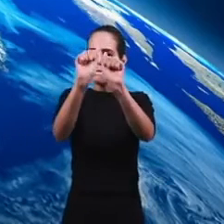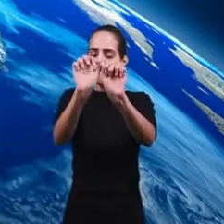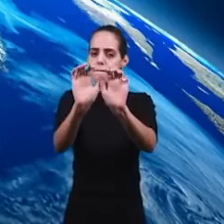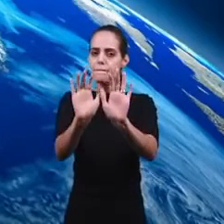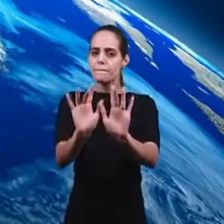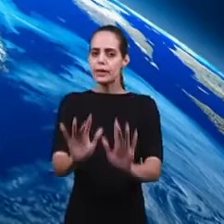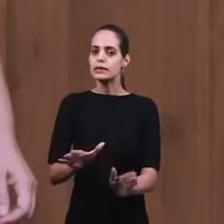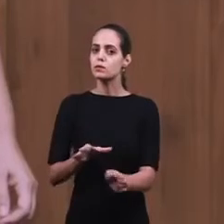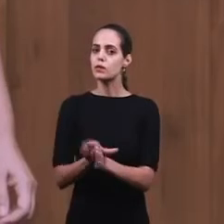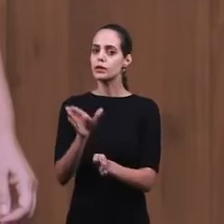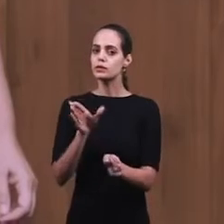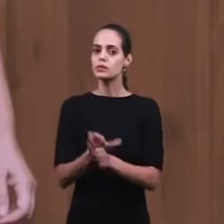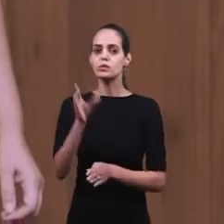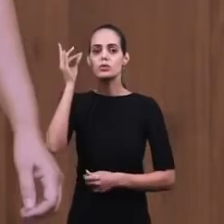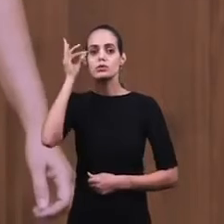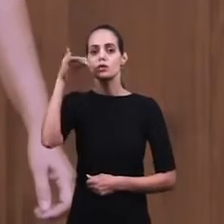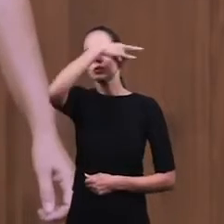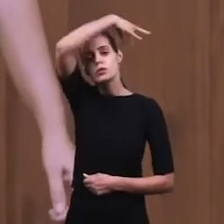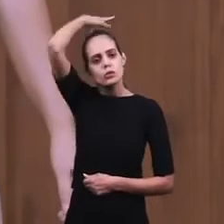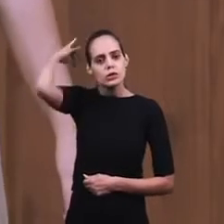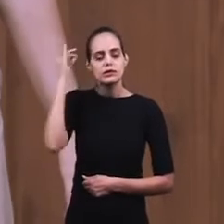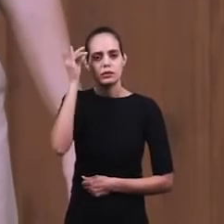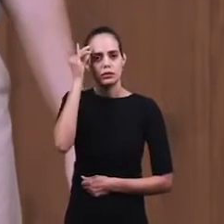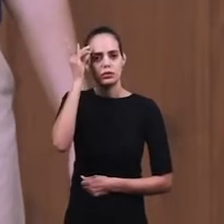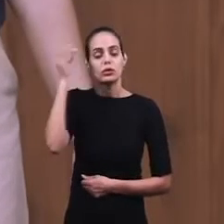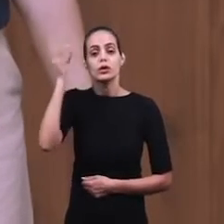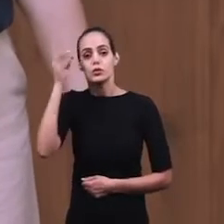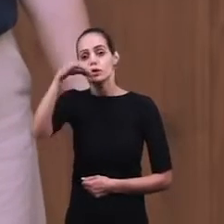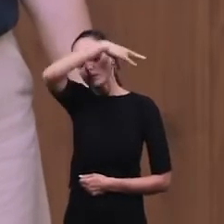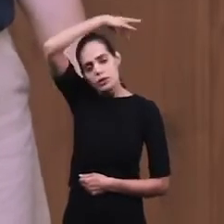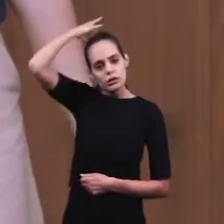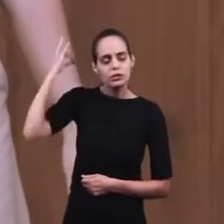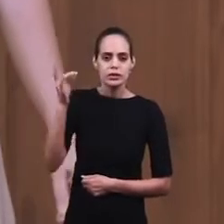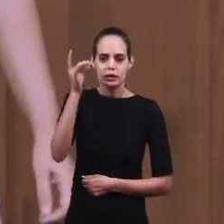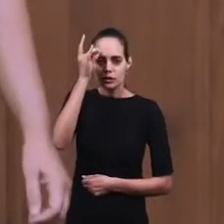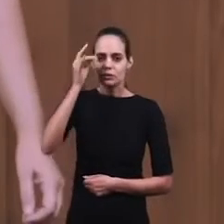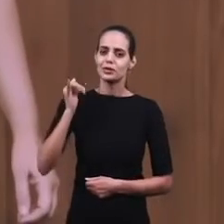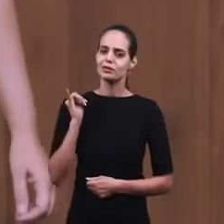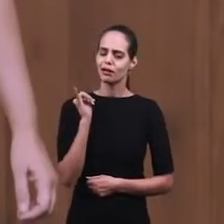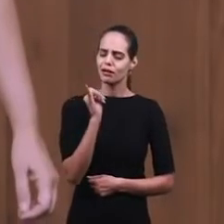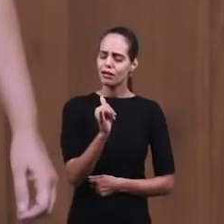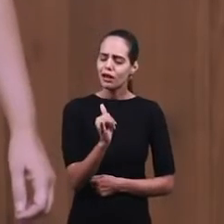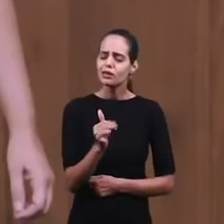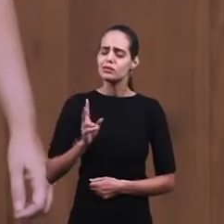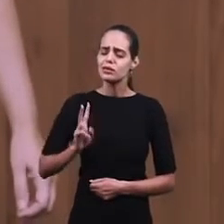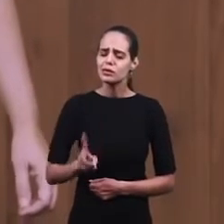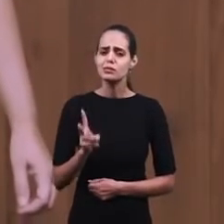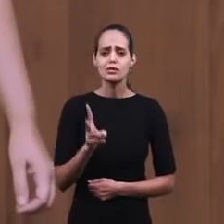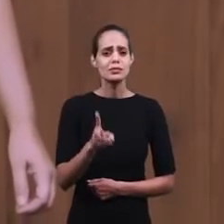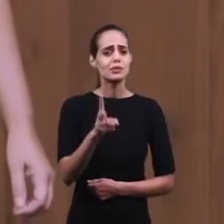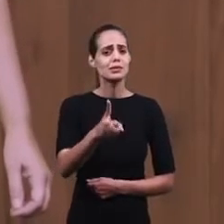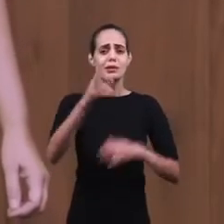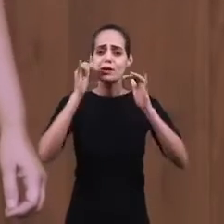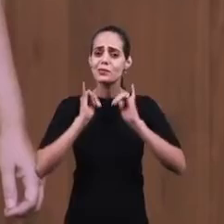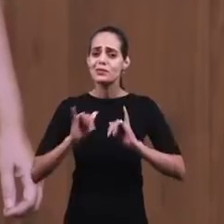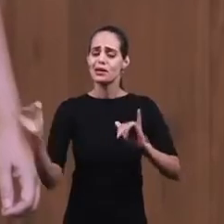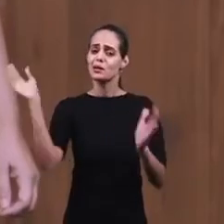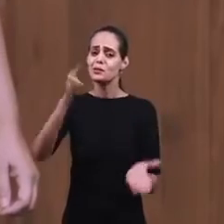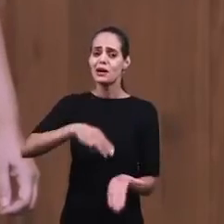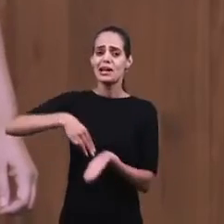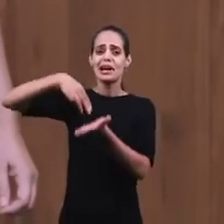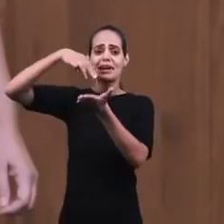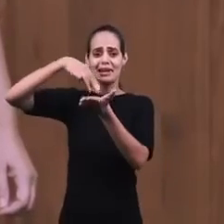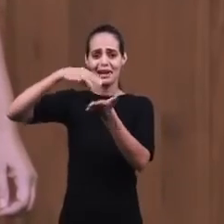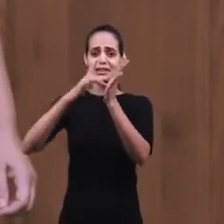Holy Spirit has announced each moment, Maranatha, O come Lord Jesus. Glory to God.